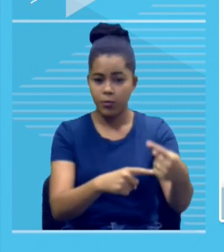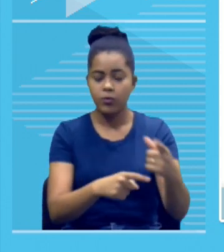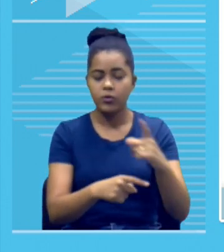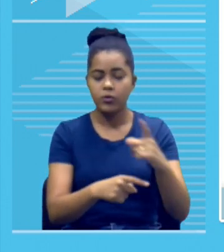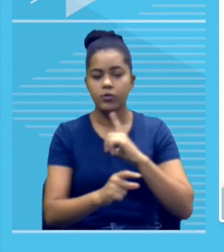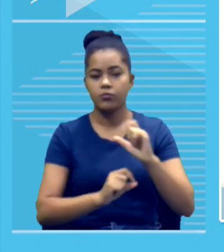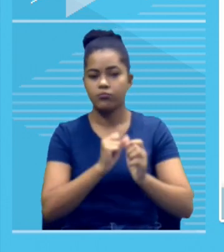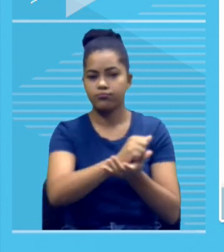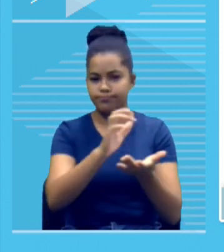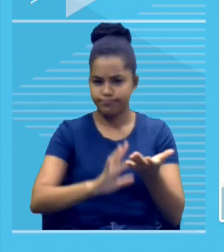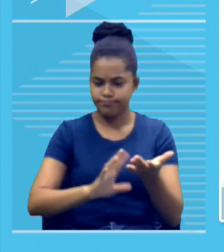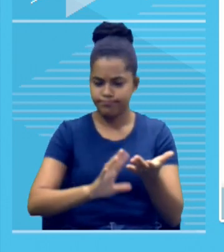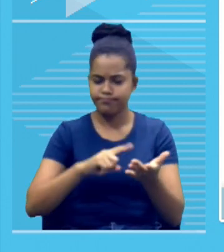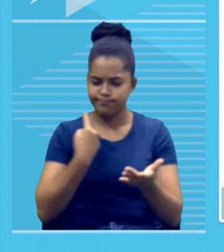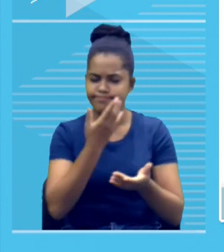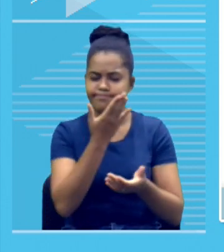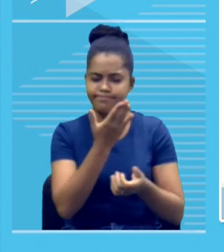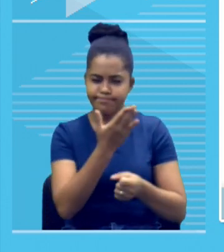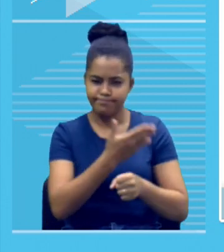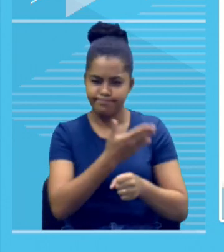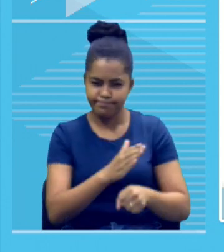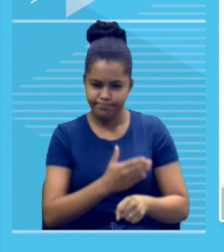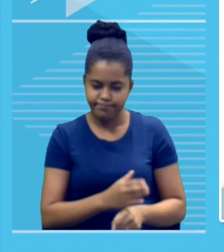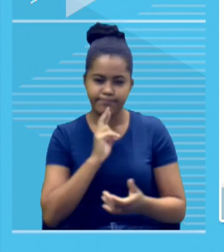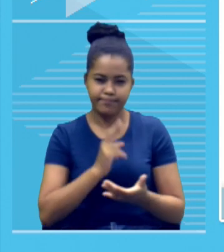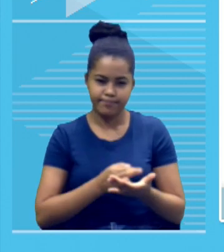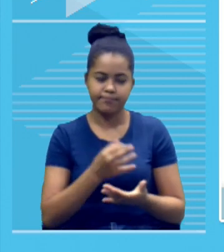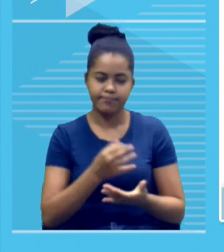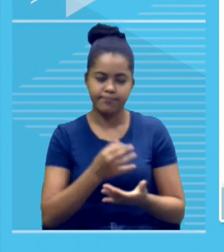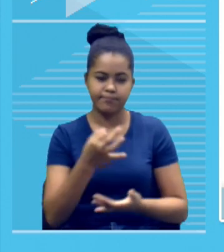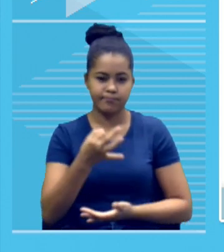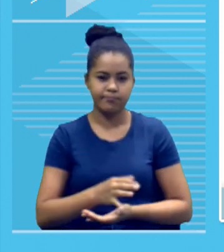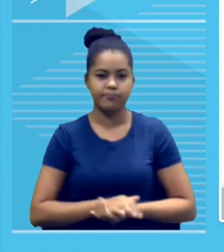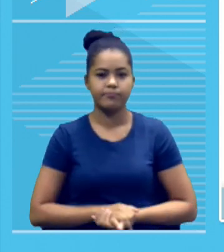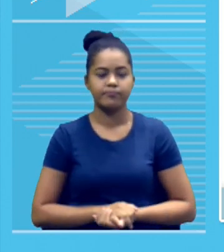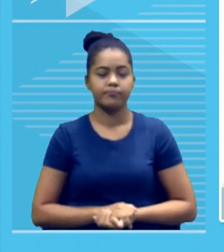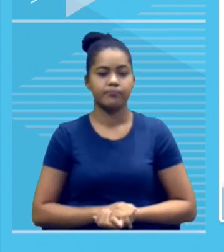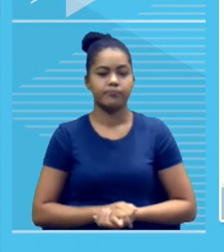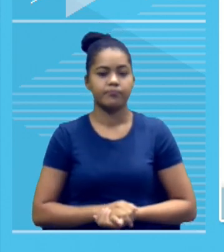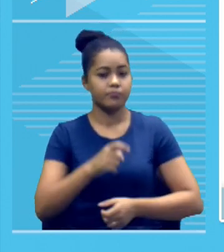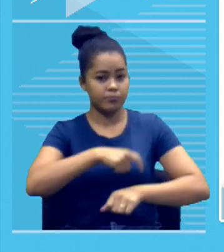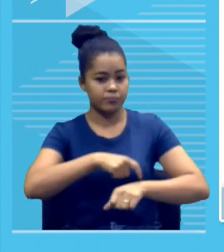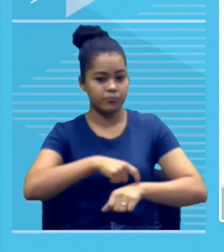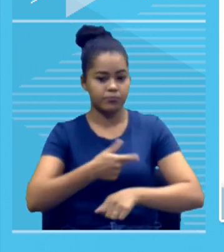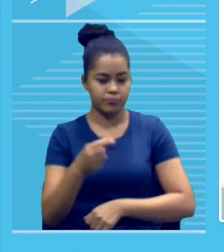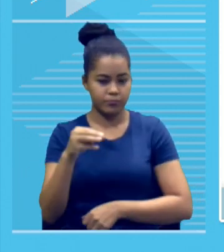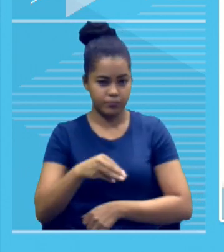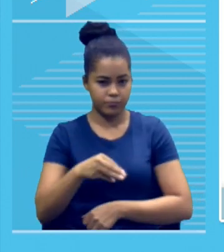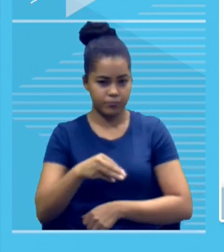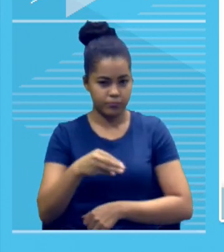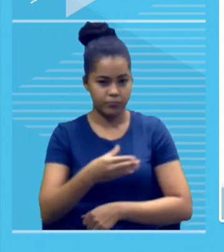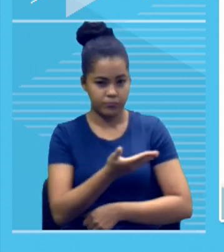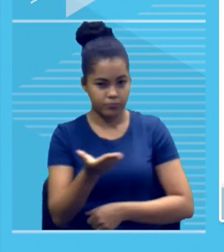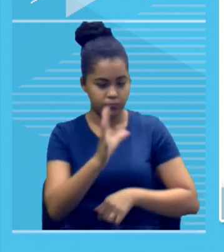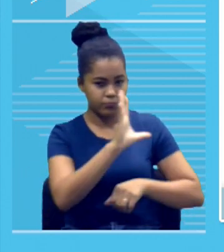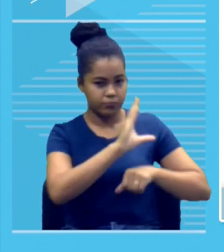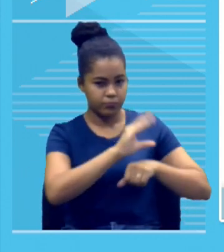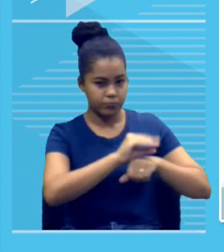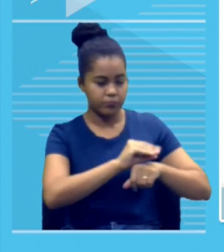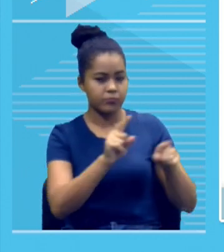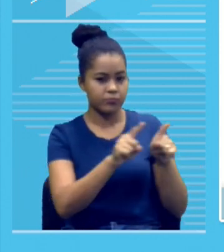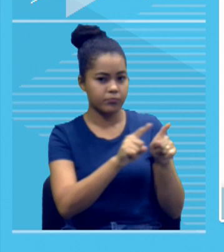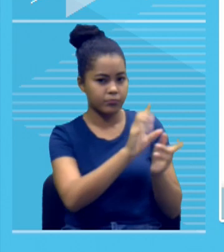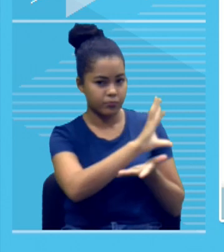cima das questões, nós vamos trabalhar todo o conteúdo, ok? Vamos colocar aí, por favor, dois minutinhos aí para o pessoal fazer as anotações, que